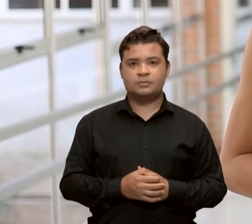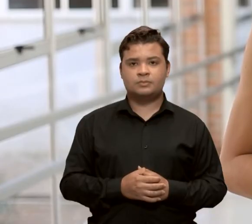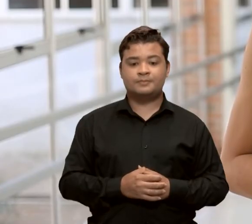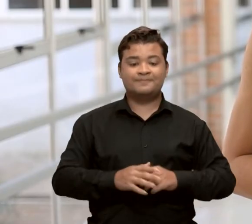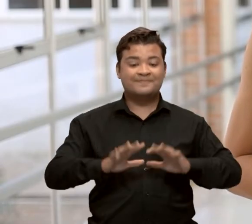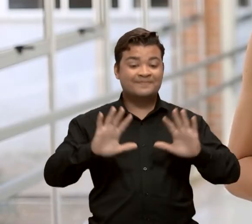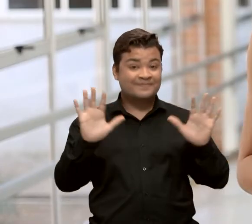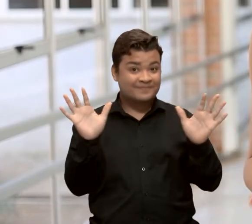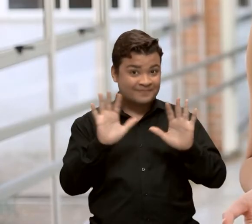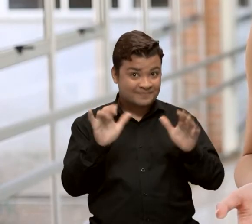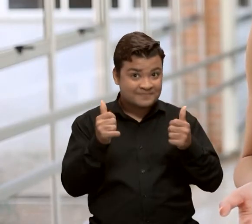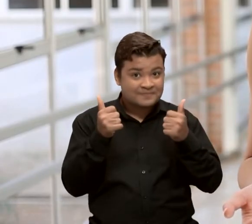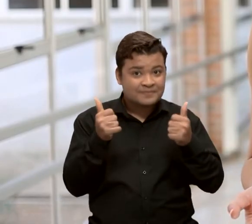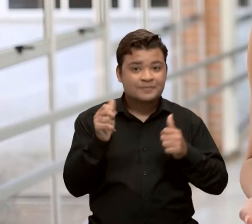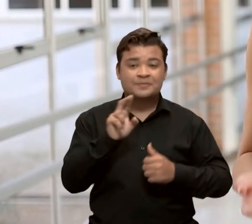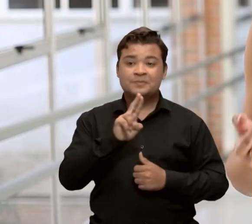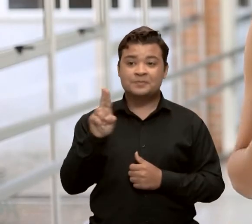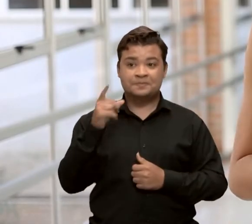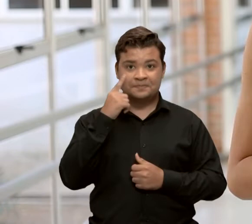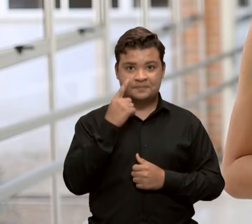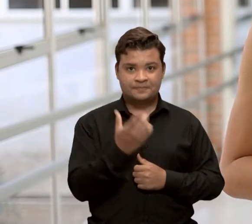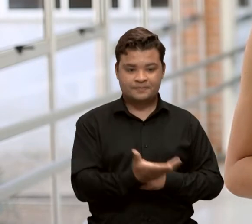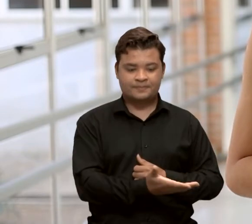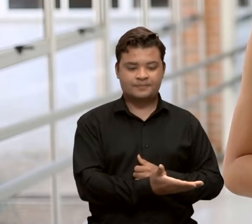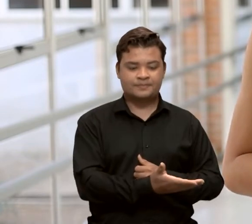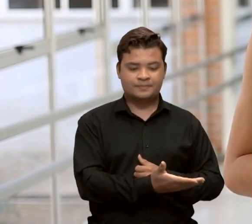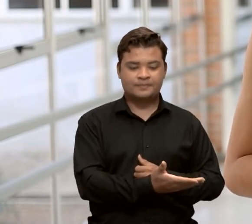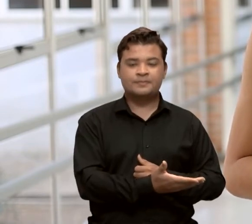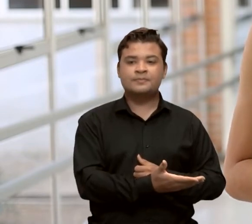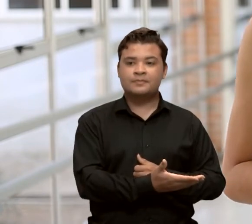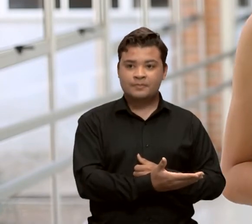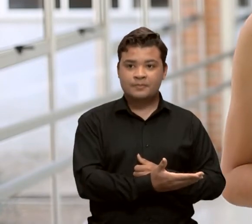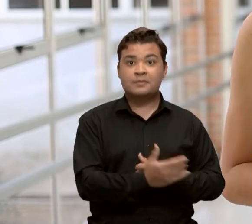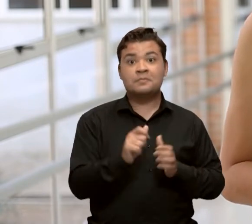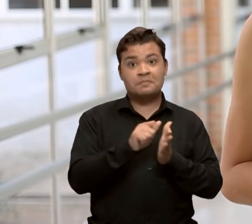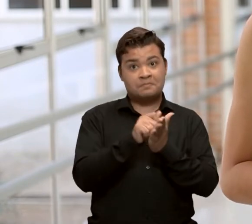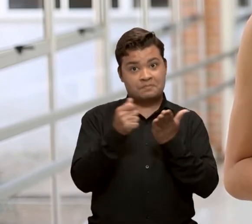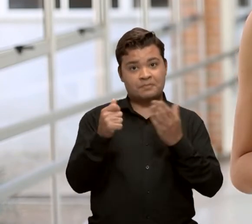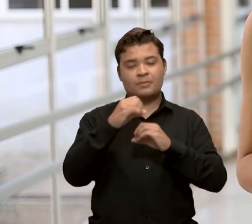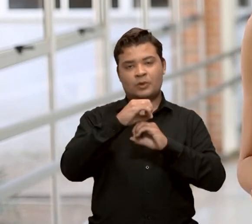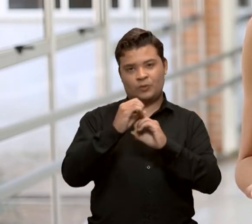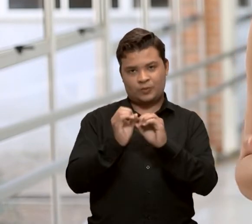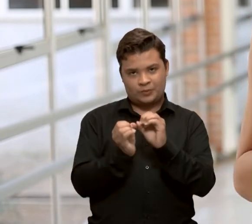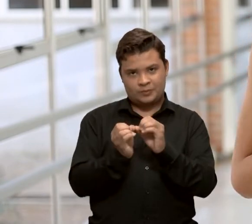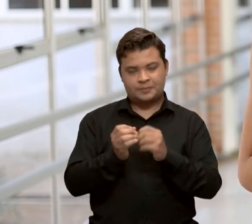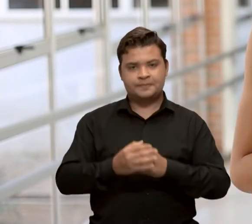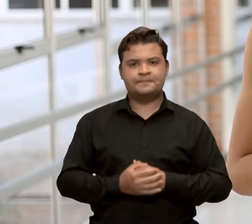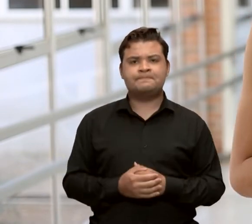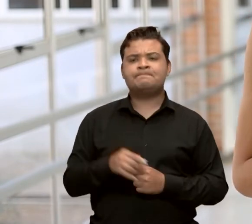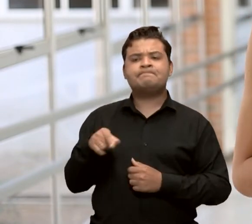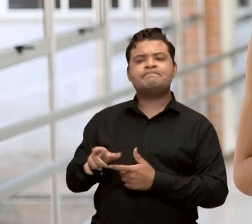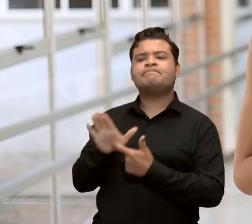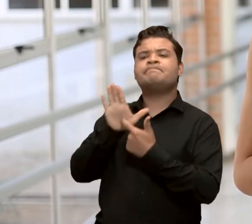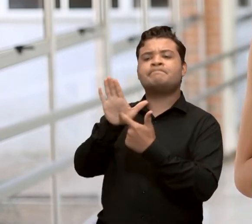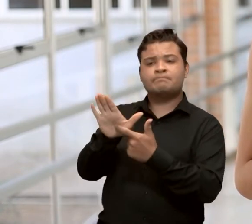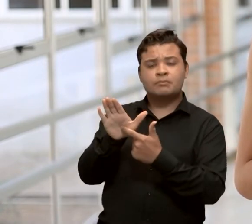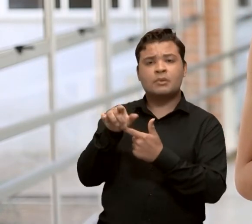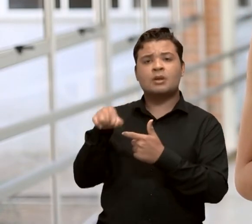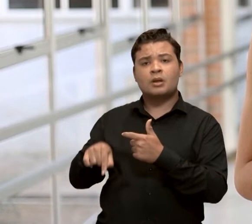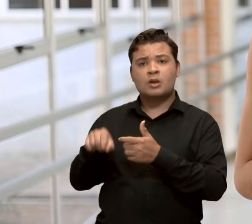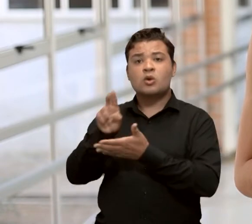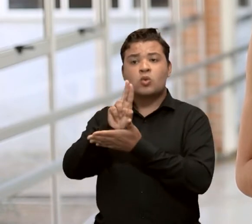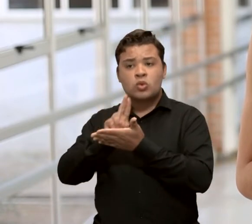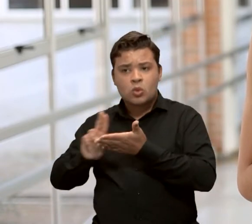Olá, como vai? Meu nome é Amanda Dutra e começa agora mais uma Agenda UFG. Aqui você fica por dentro dos eventos